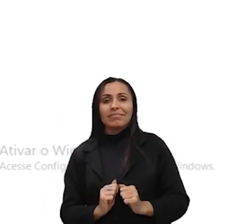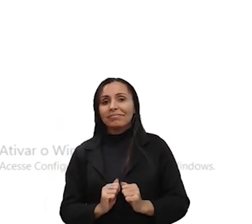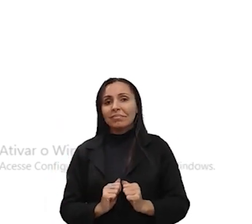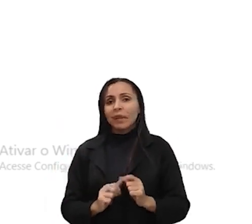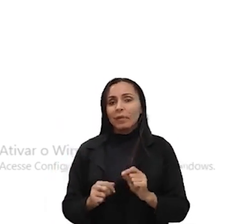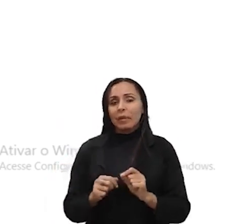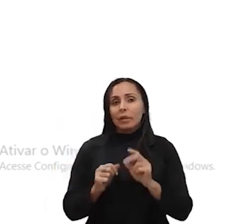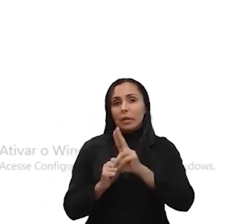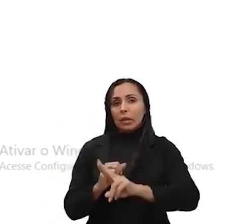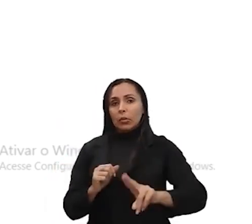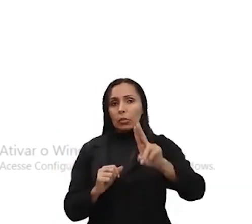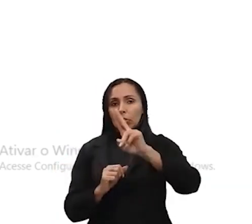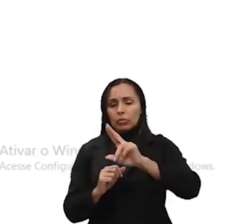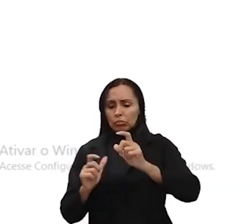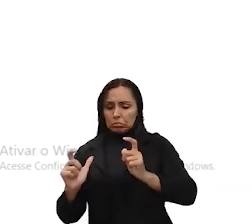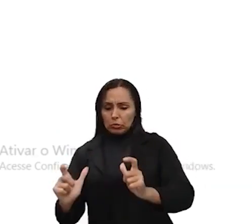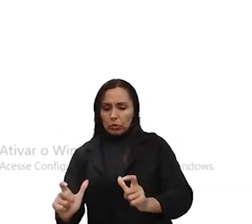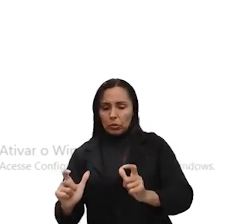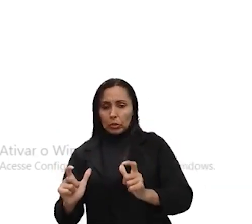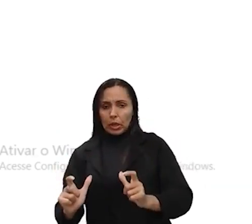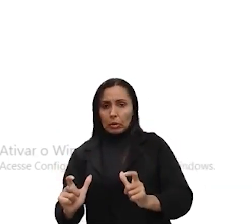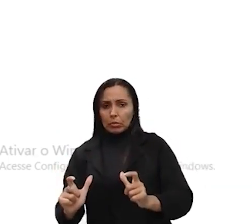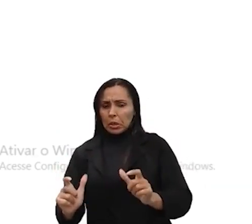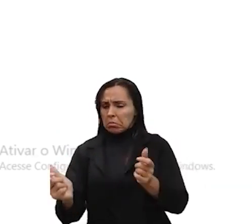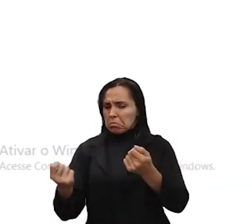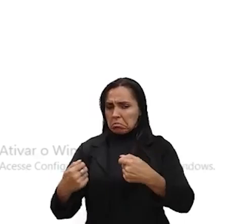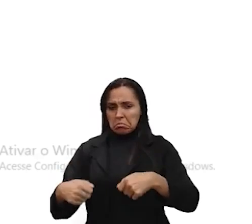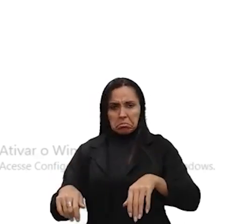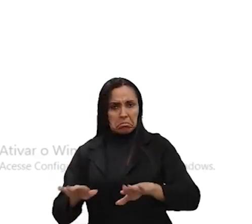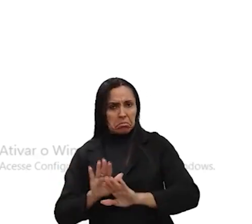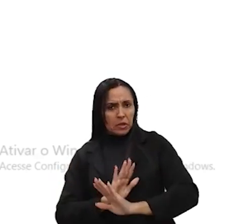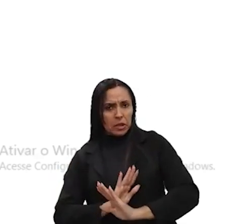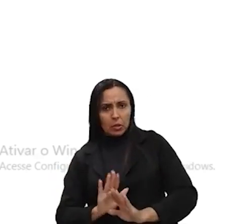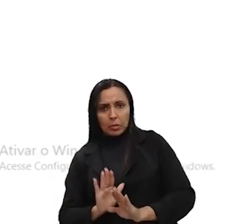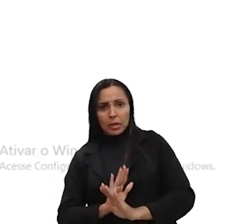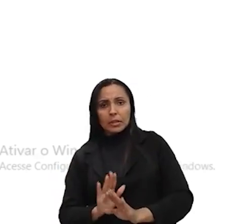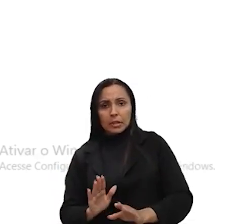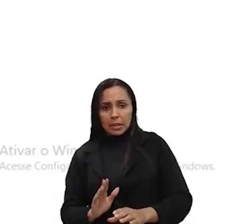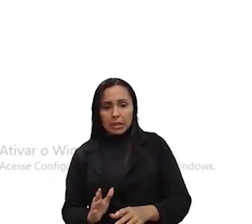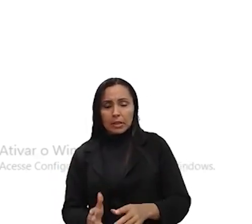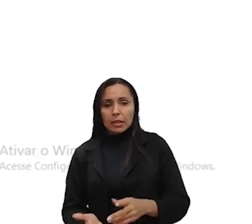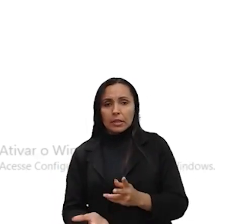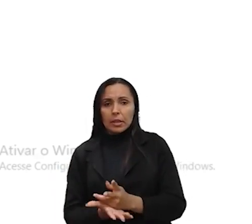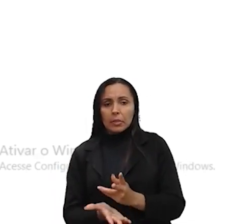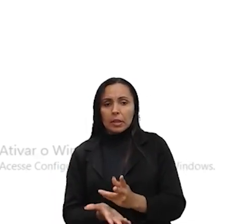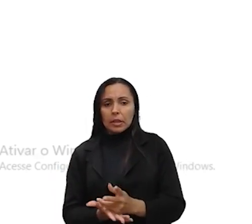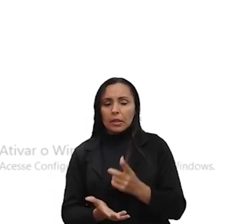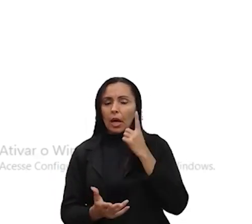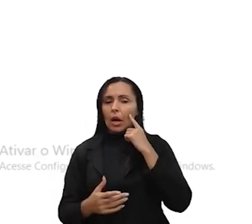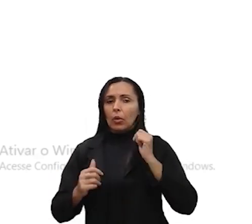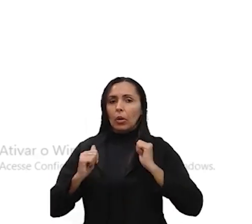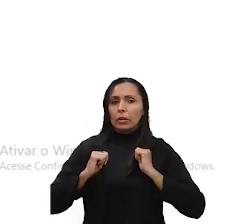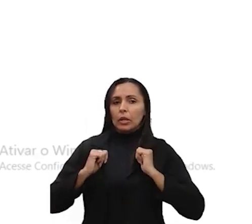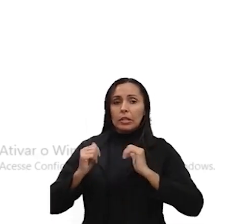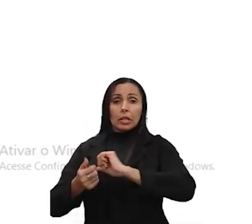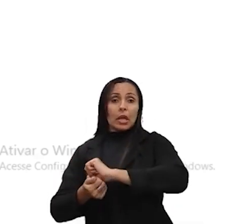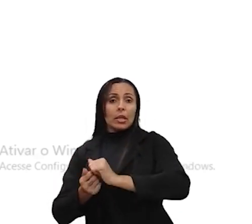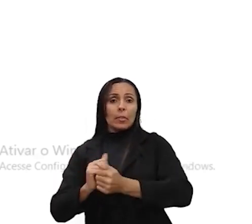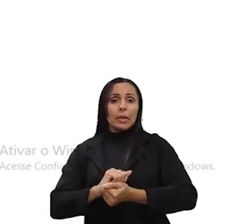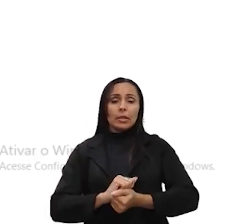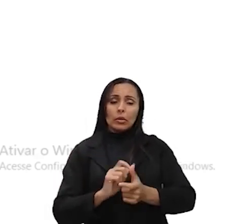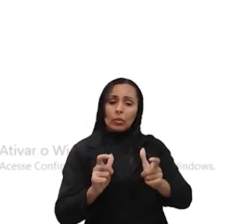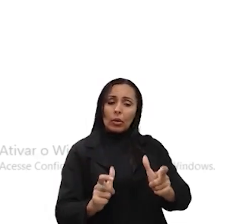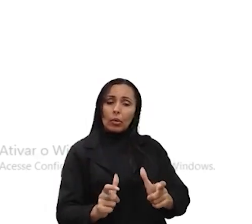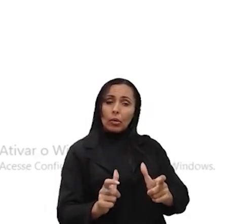fazer uso daquele local sem precisar ter que estar se acomodando, se adequando àquele